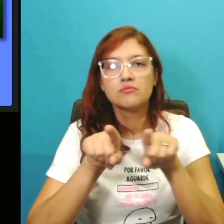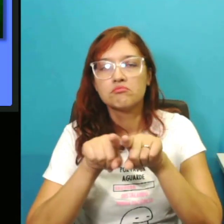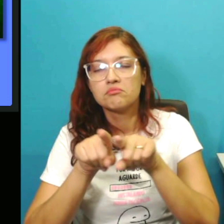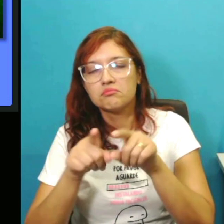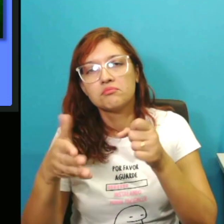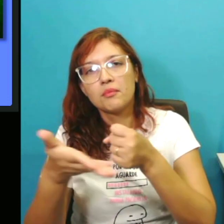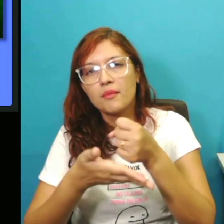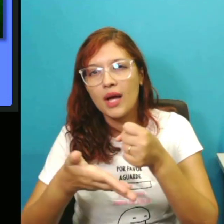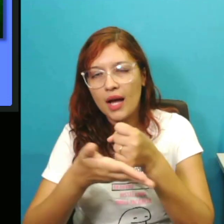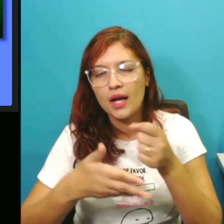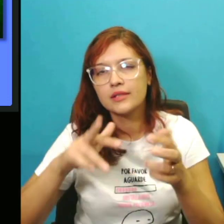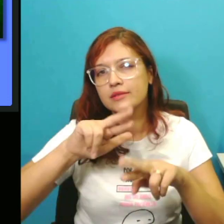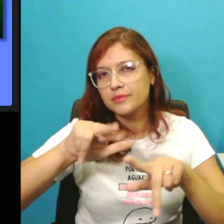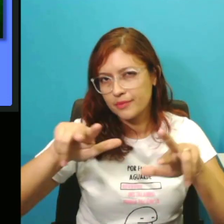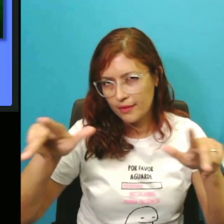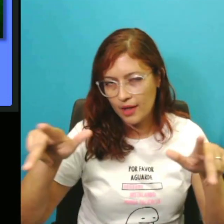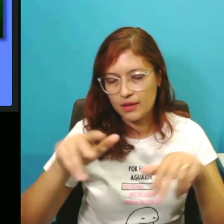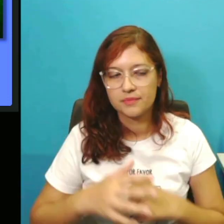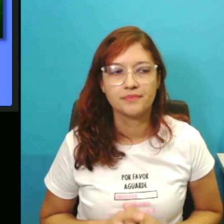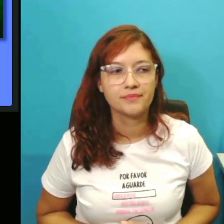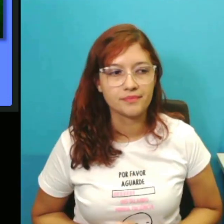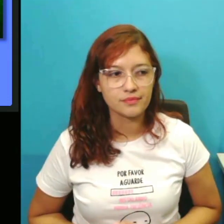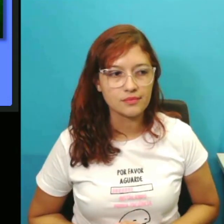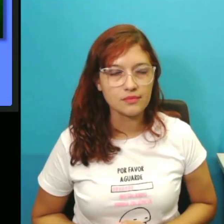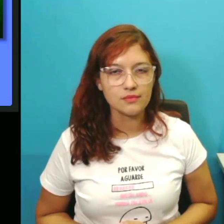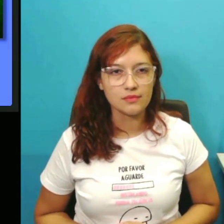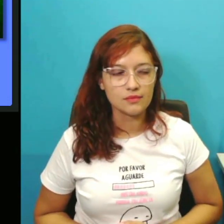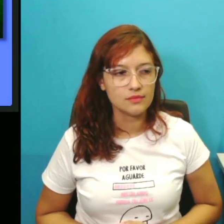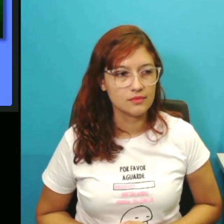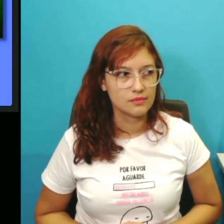os conceitos e os fundamentos.